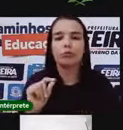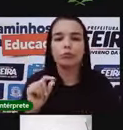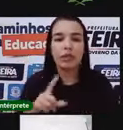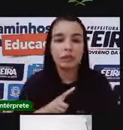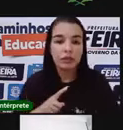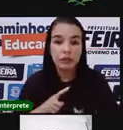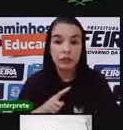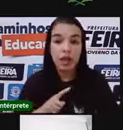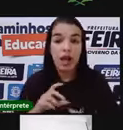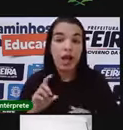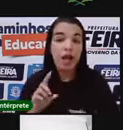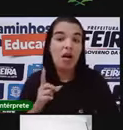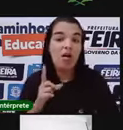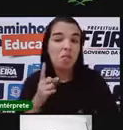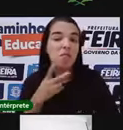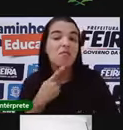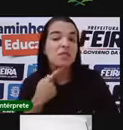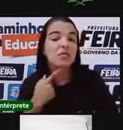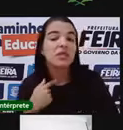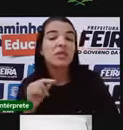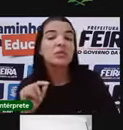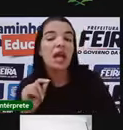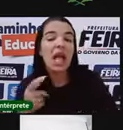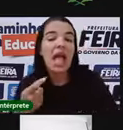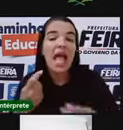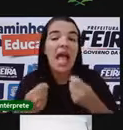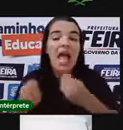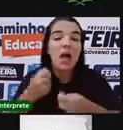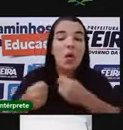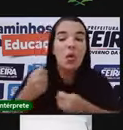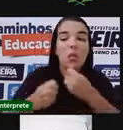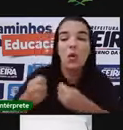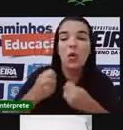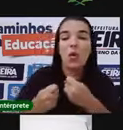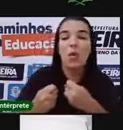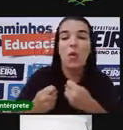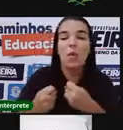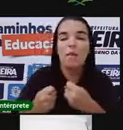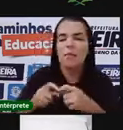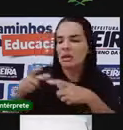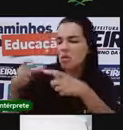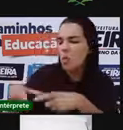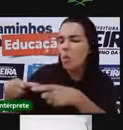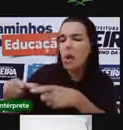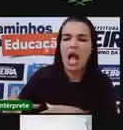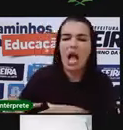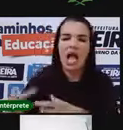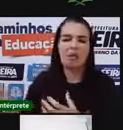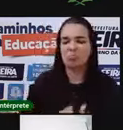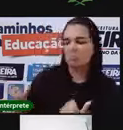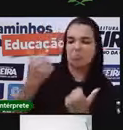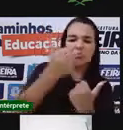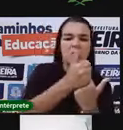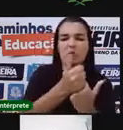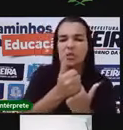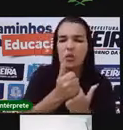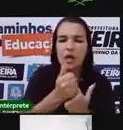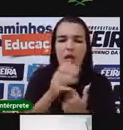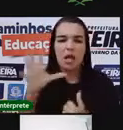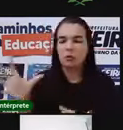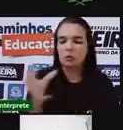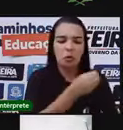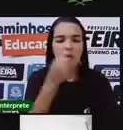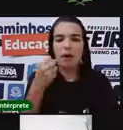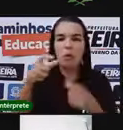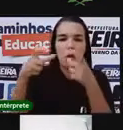interesse eminentemente econômico, material, sabe? Um que queria se sobrepor ao outro, interesse político e por aí vai.